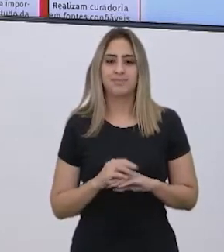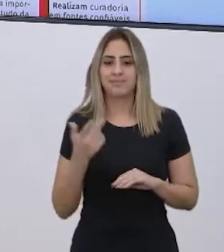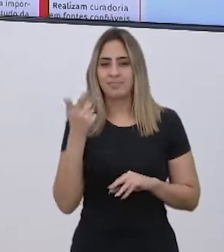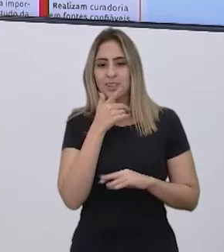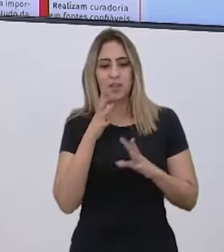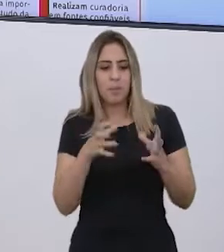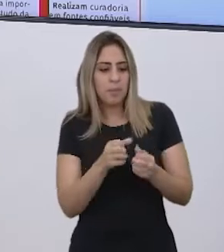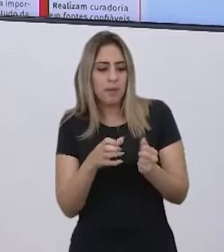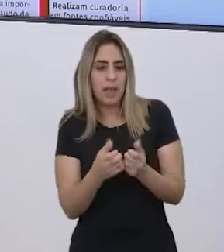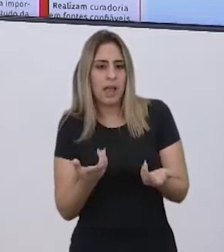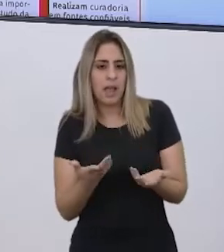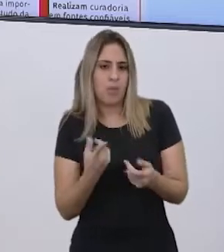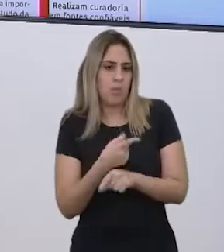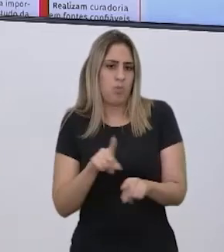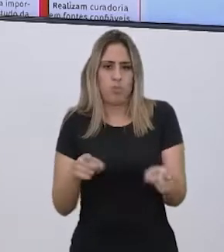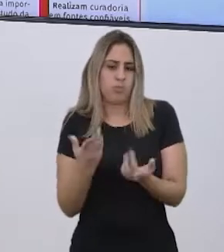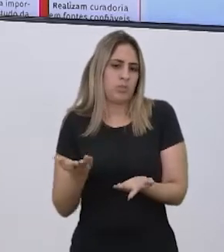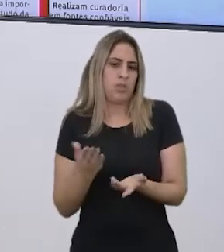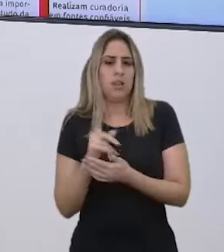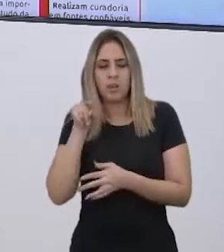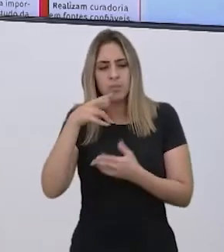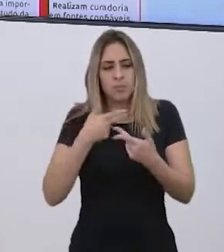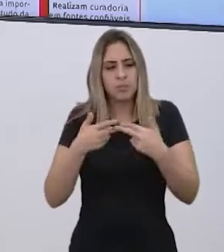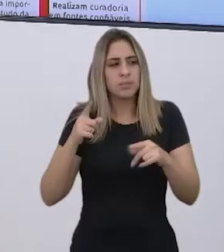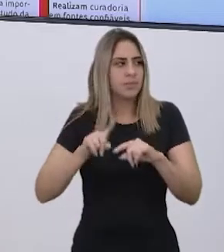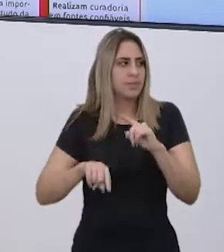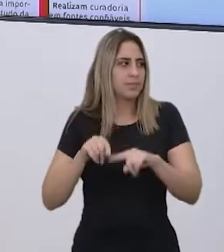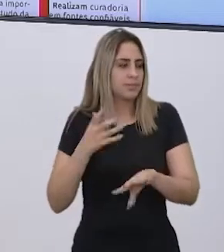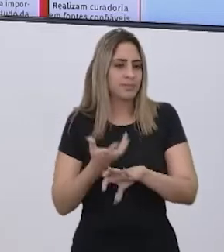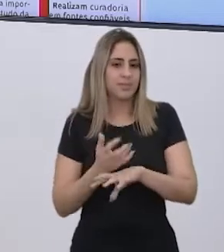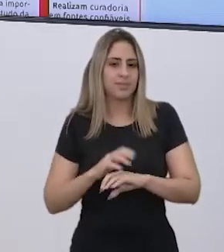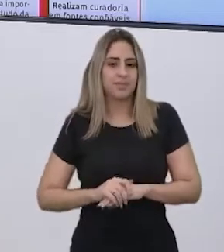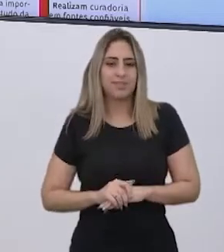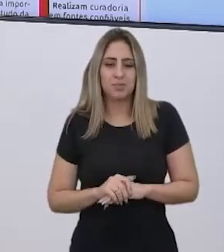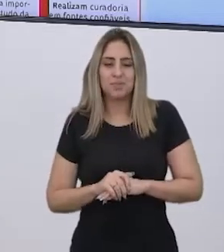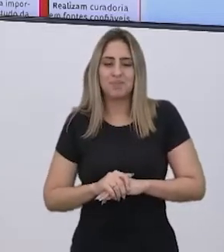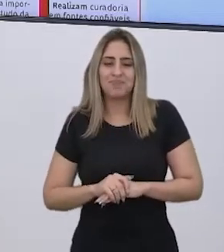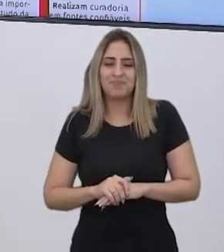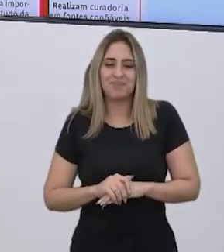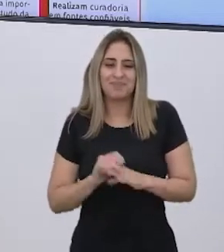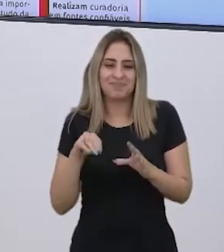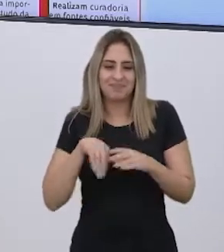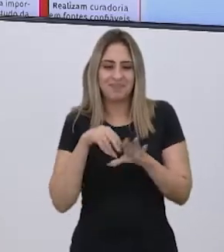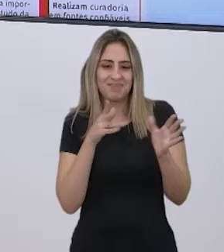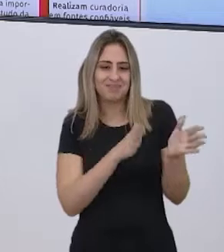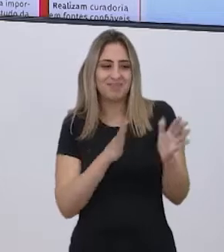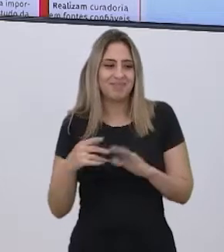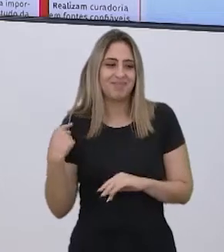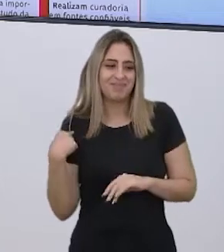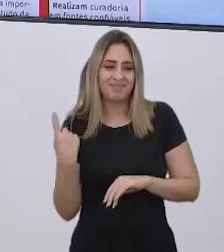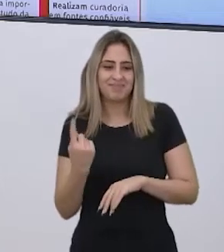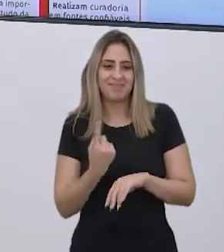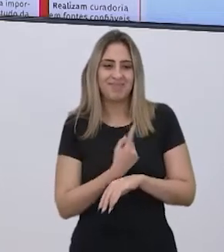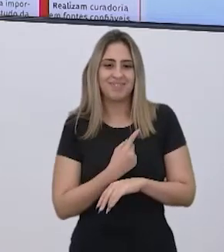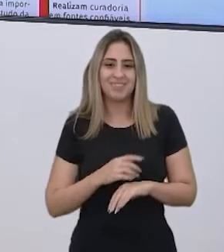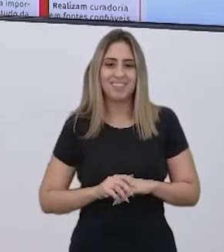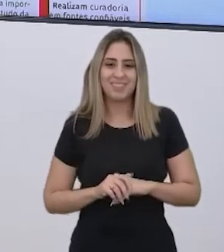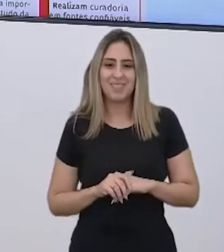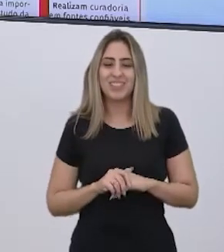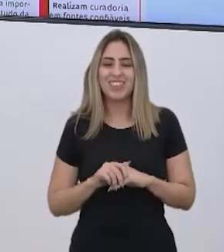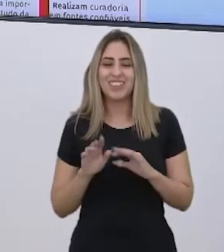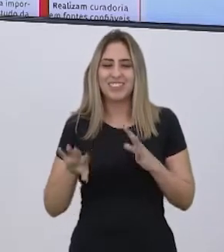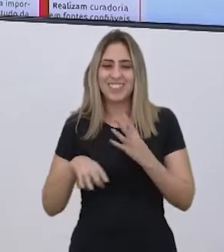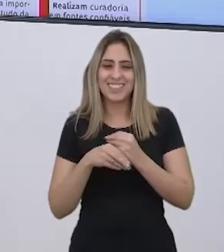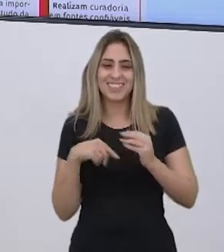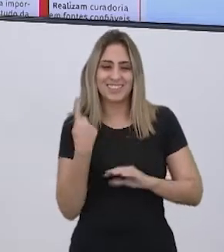Você não consegue pegar numa música. Então, é uma produção imaterial. Como essas produções que nós temos, né, estão inseridas num